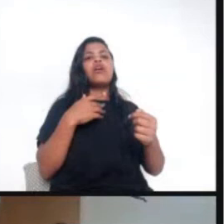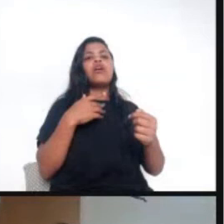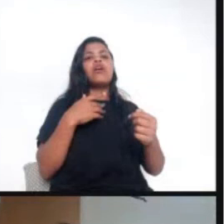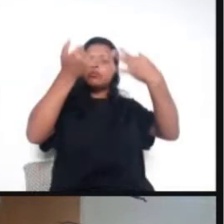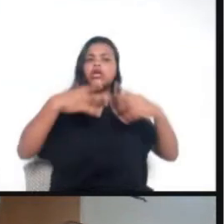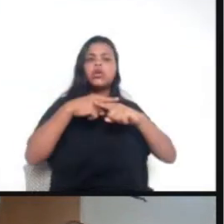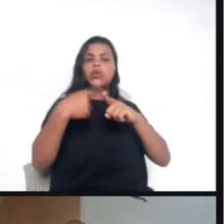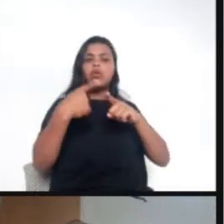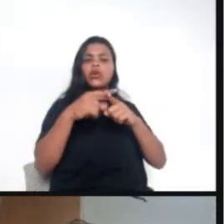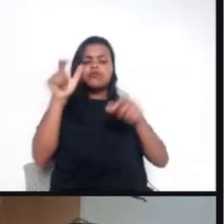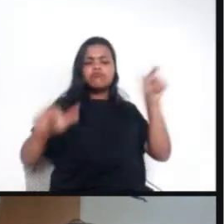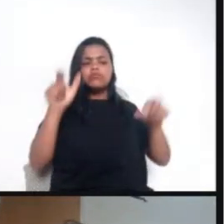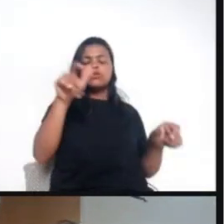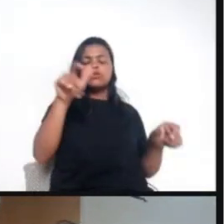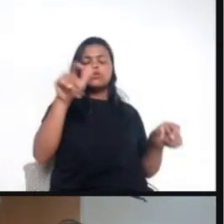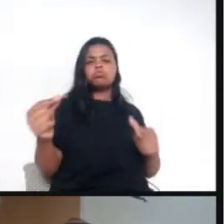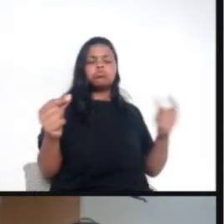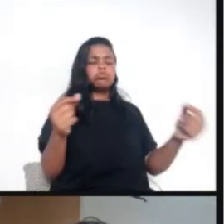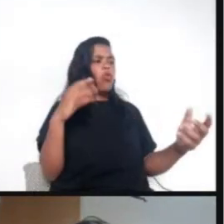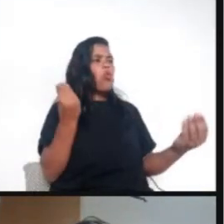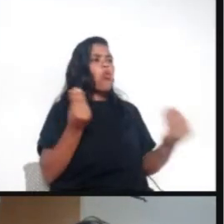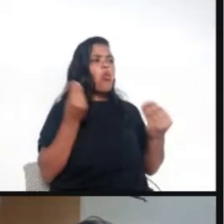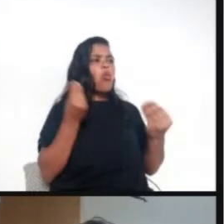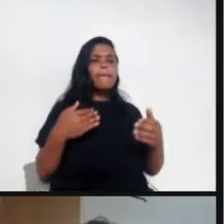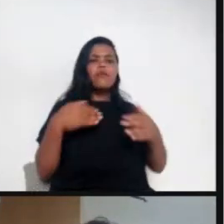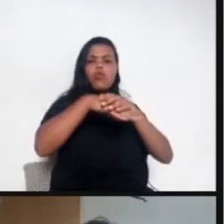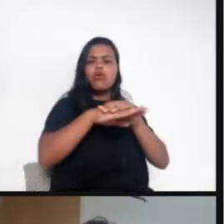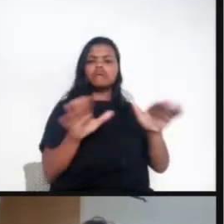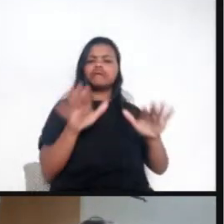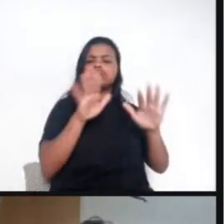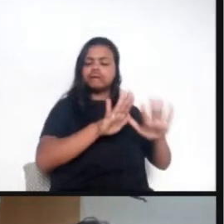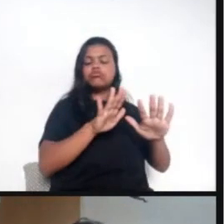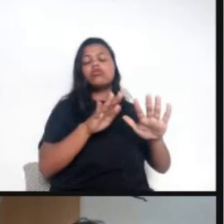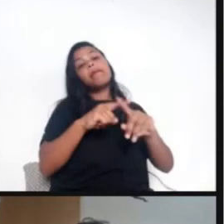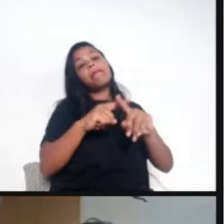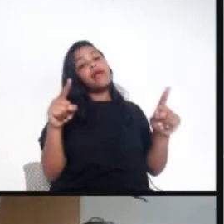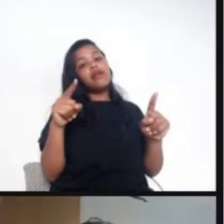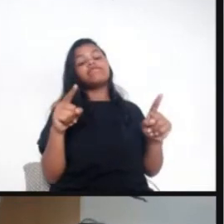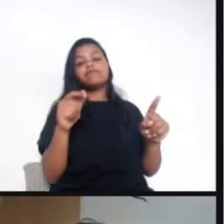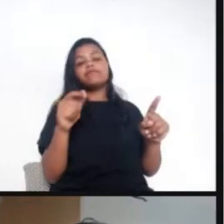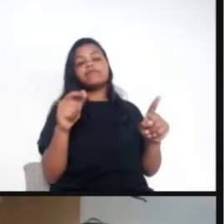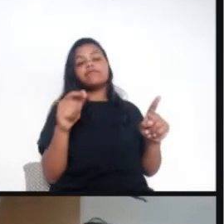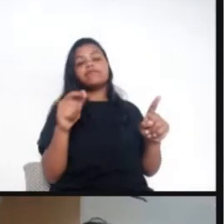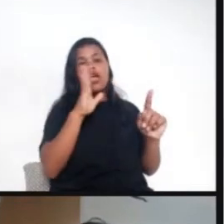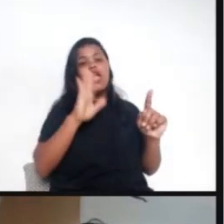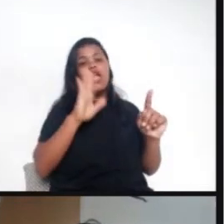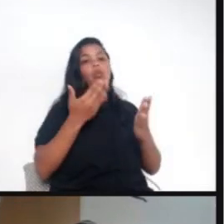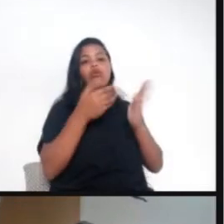por que os pacientes foram mantidos alguns parâmetros. Mas ainda assim é um estudo retrospectivo, não